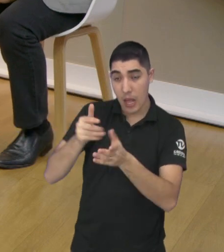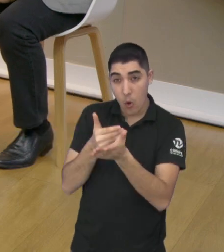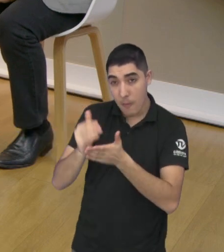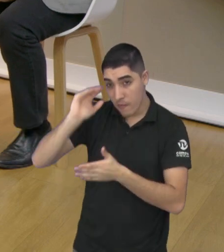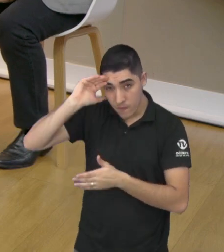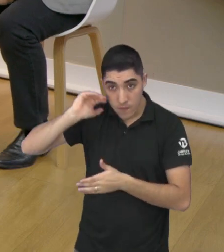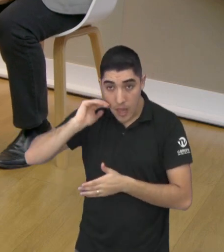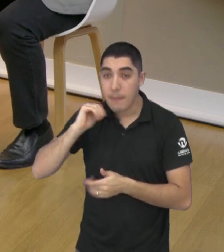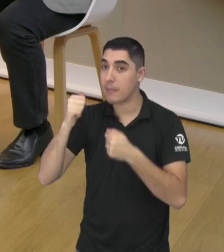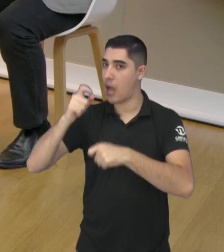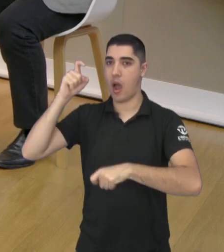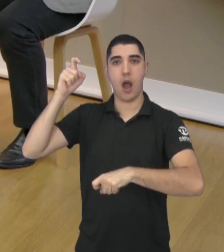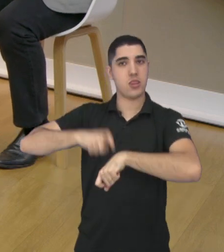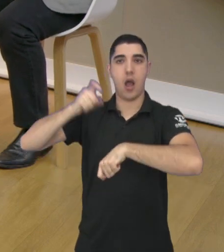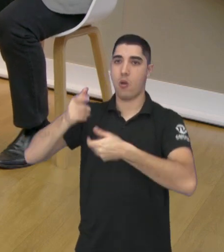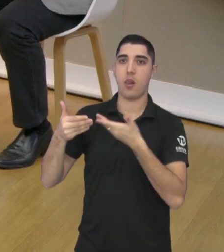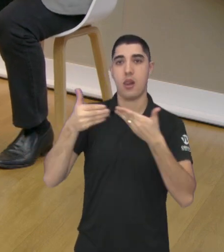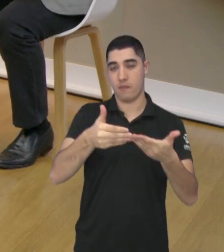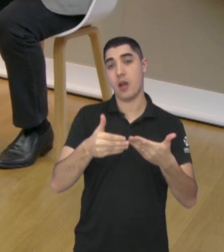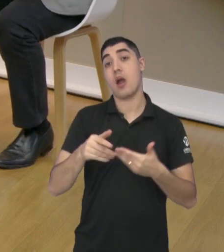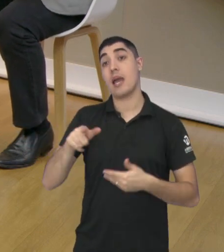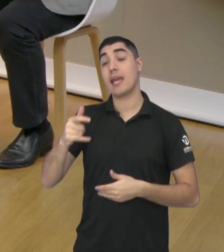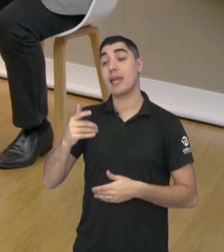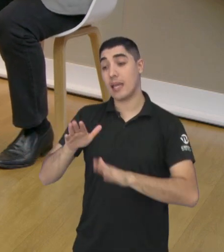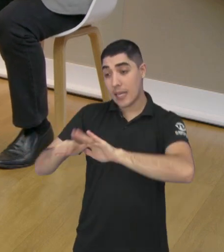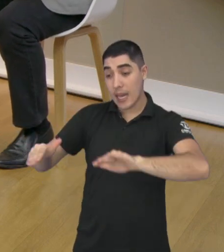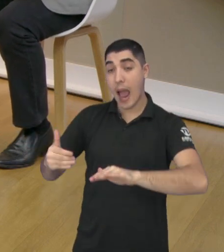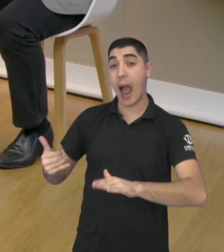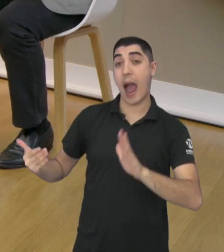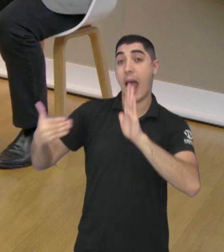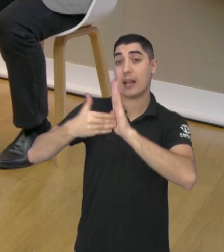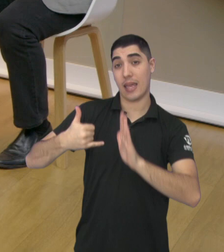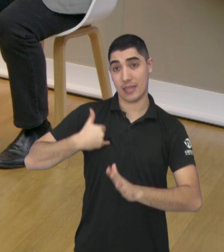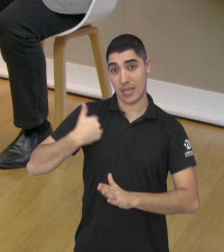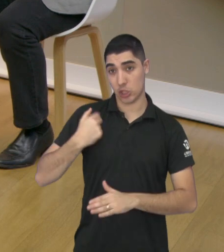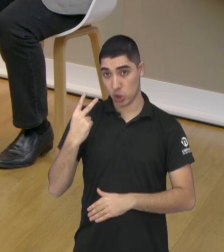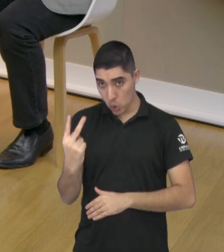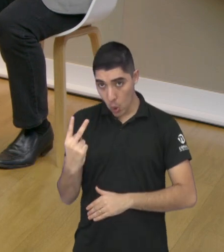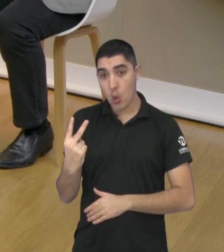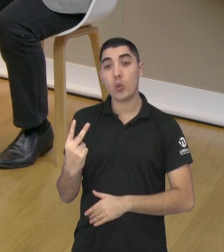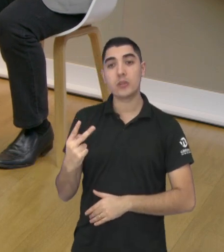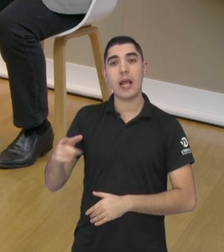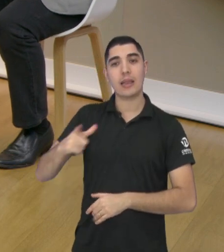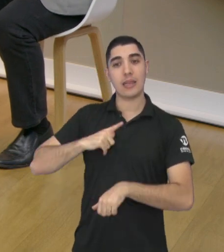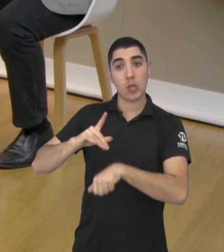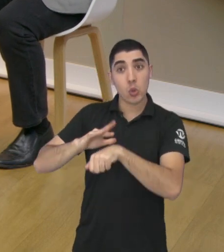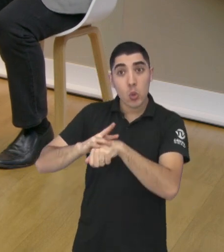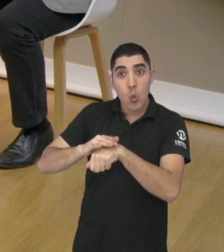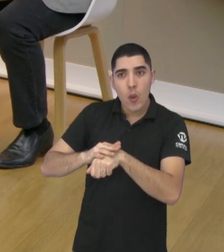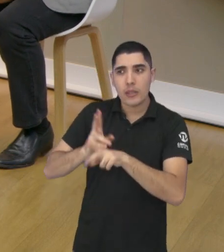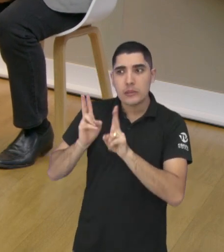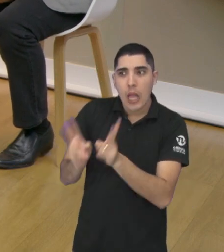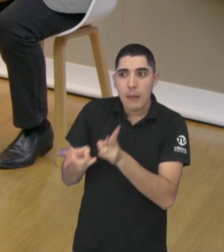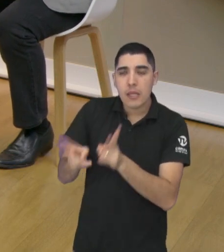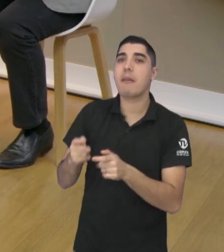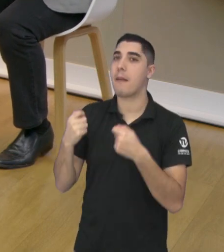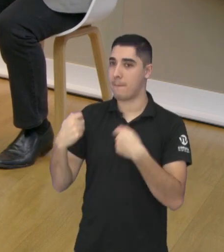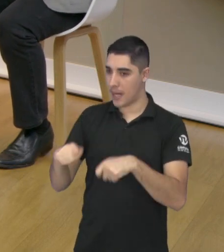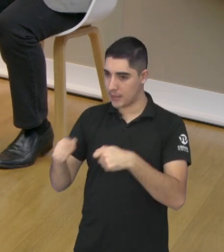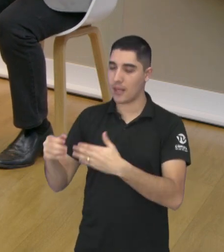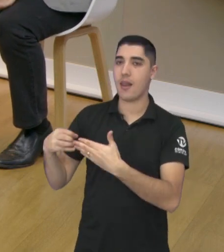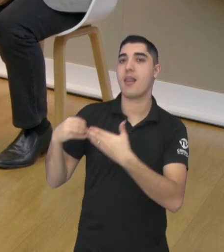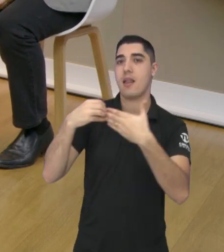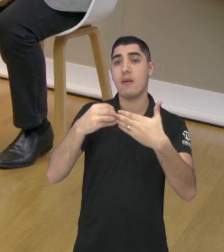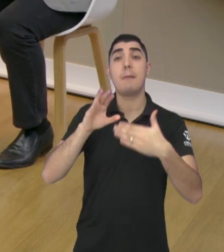febre, precisam ser vistas. Crianças até 2 anos de idade com doenças intensas precisam ser vistas.